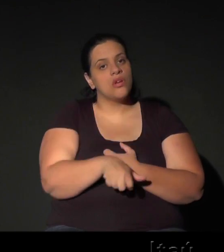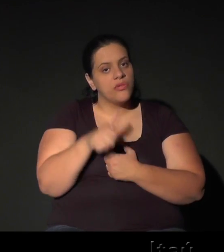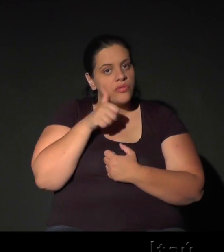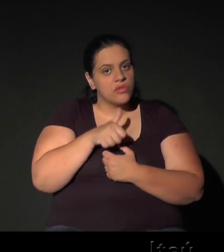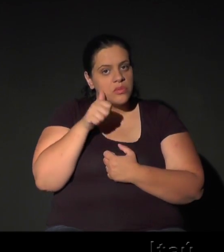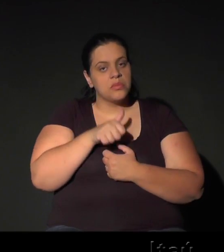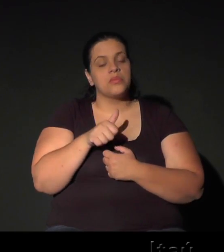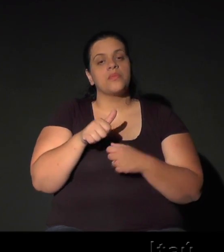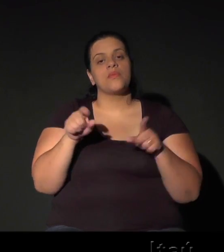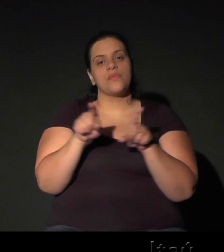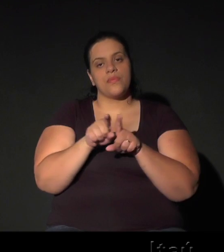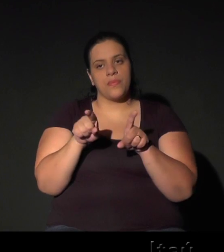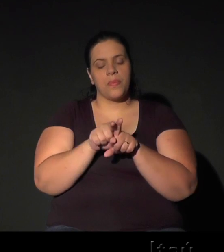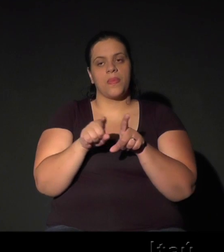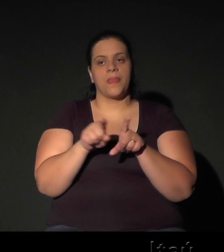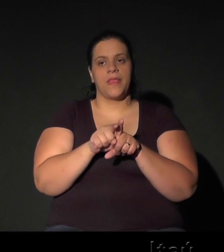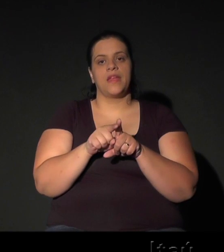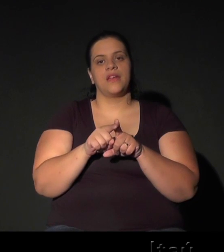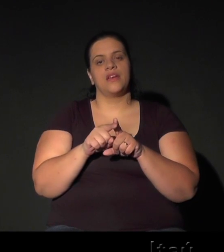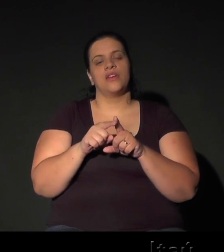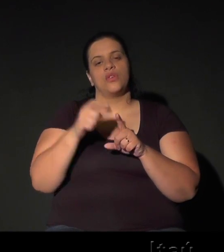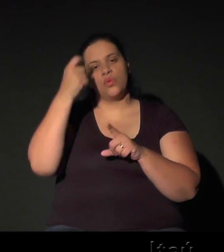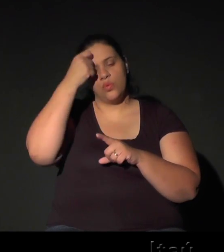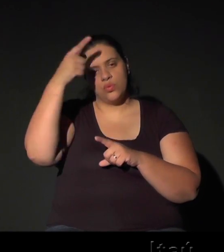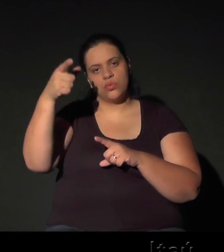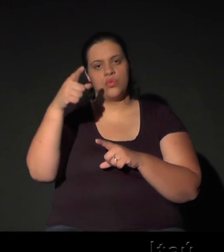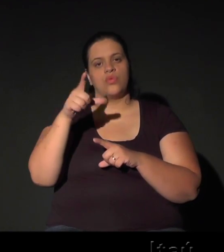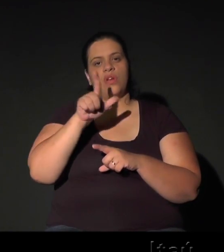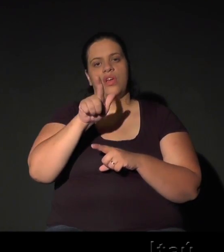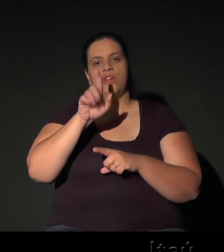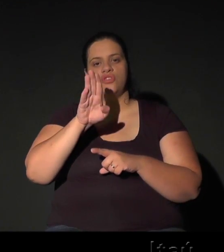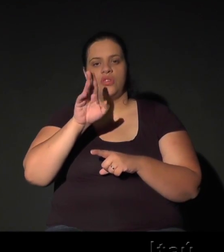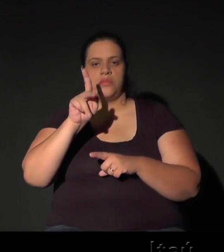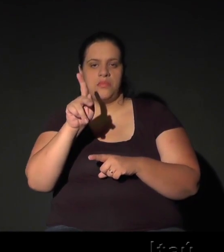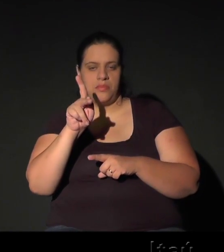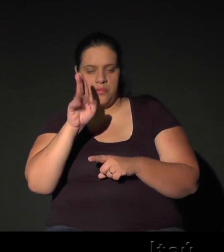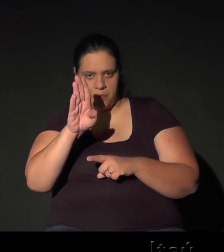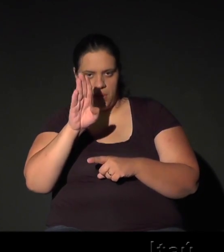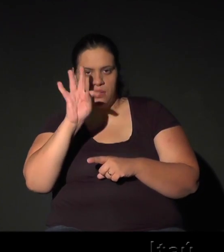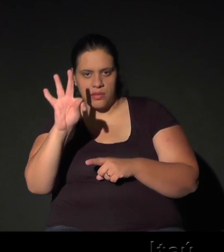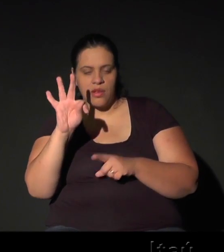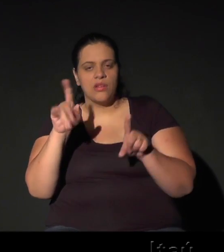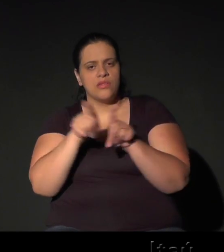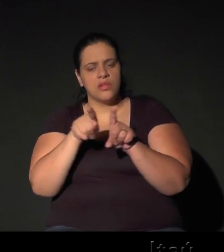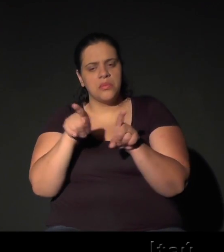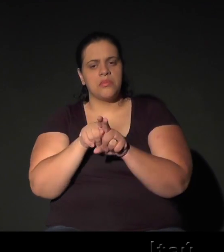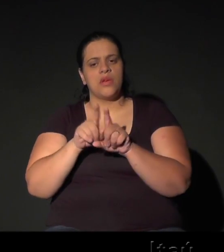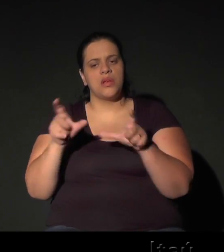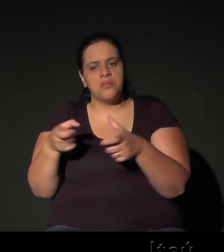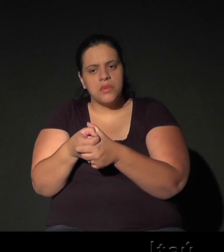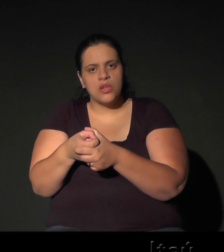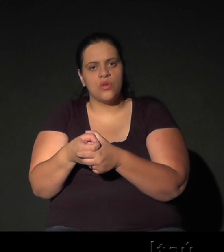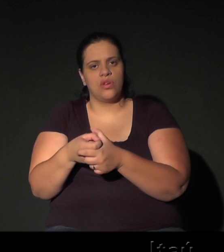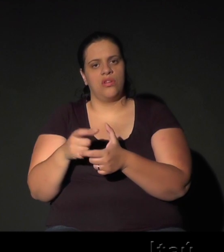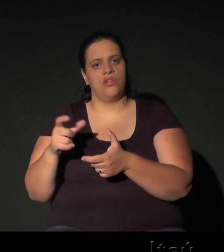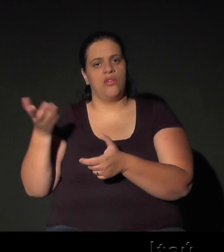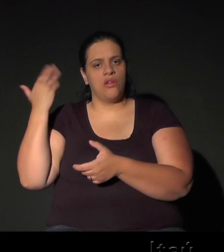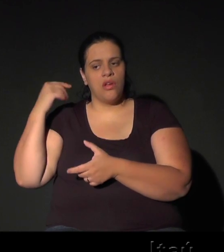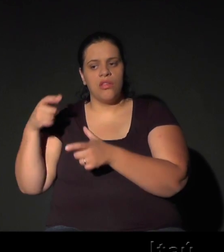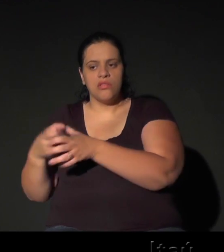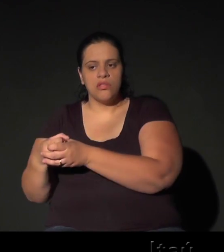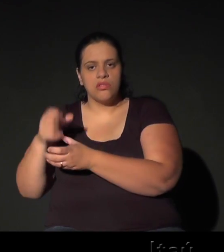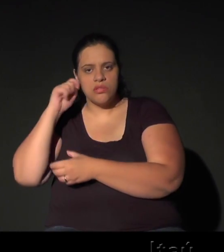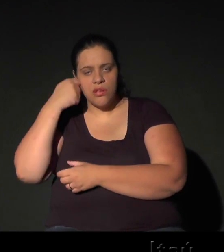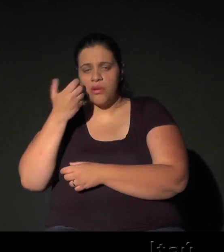eh à cultura eh LGBT ligado às minorias que não ligado aos negros né em que a gente não tinha né